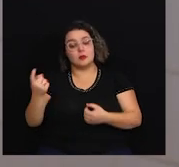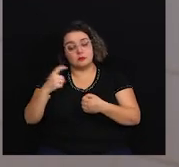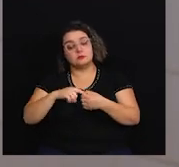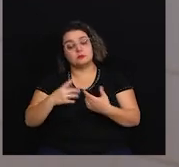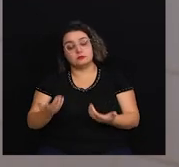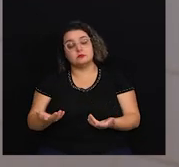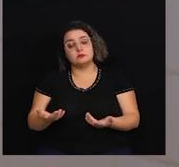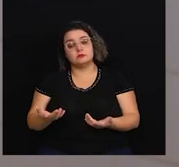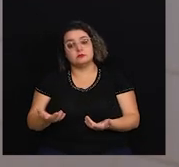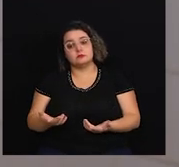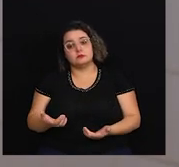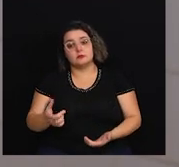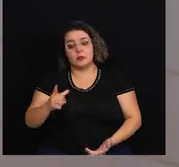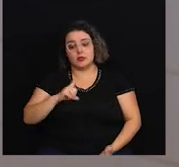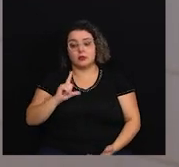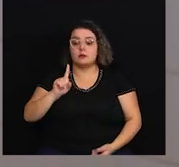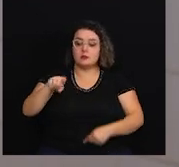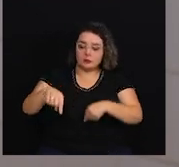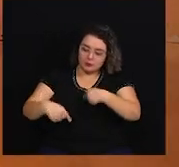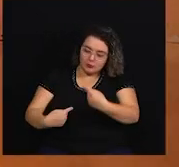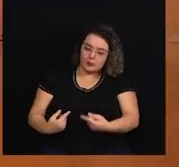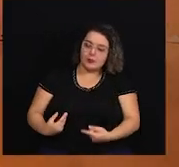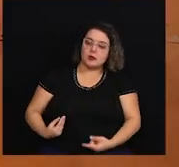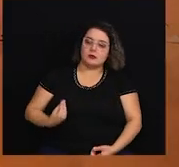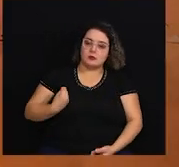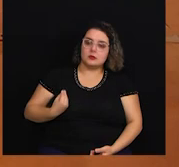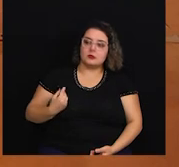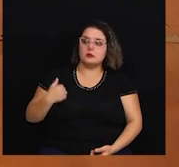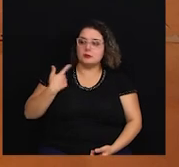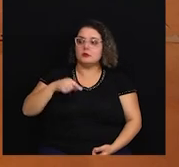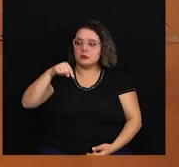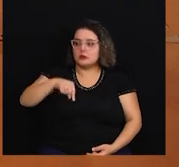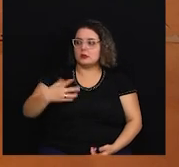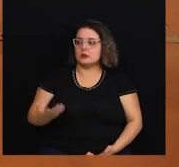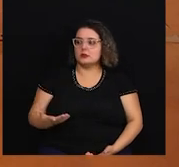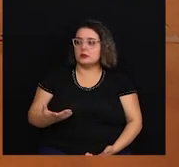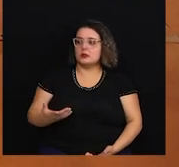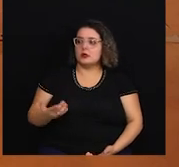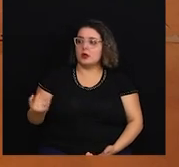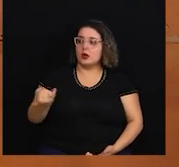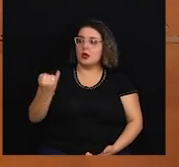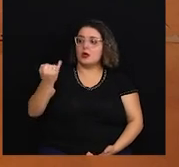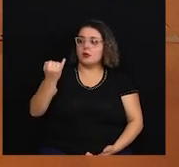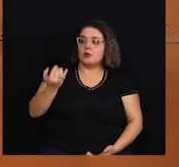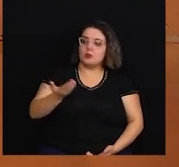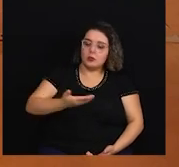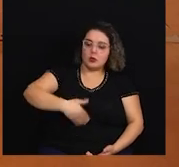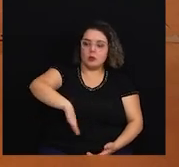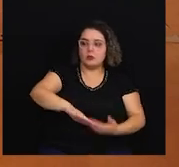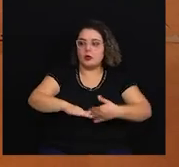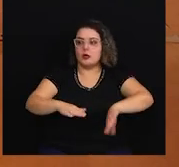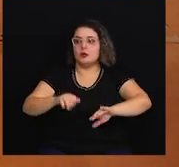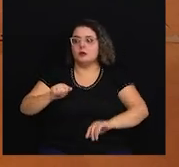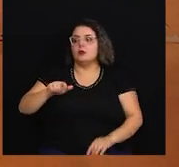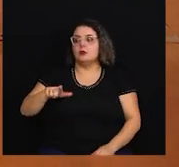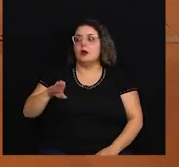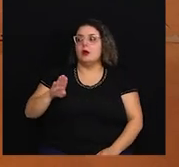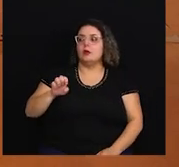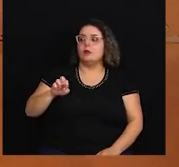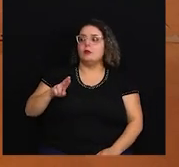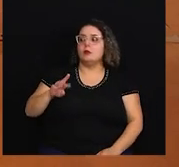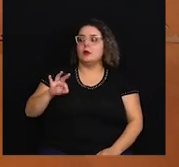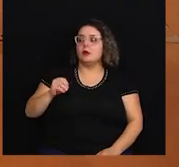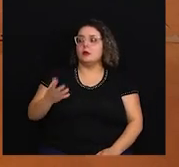voltar a gente aí uns tomate importância do taekwondo e do Alberto o